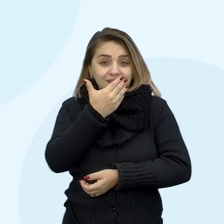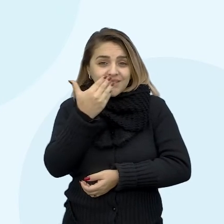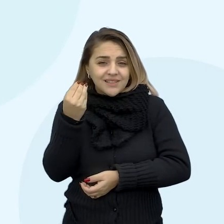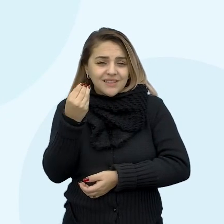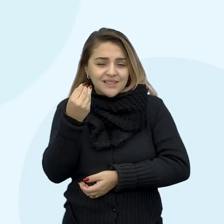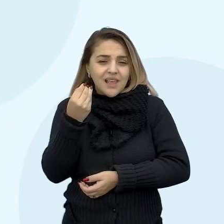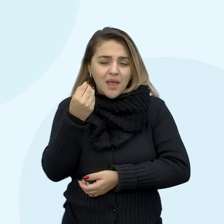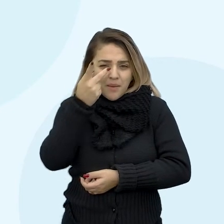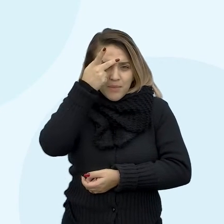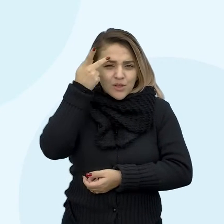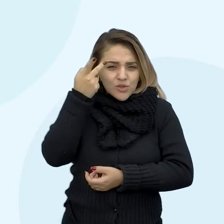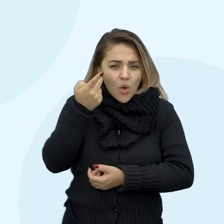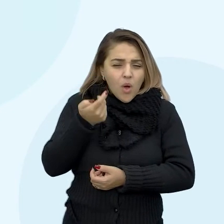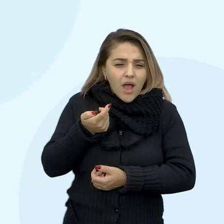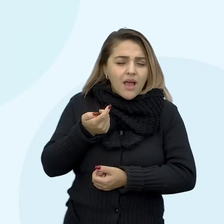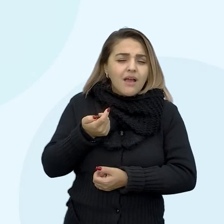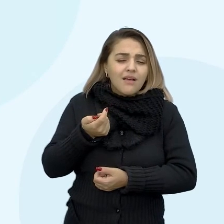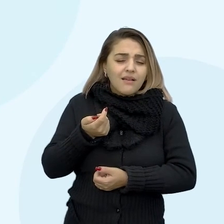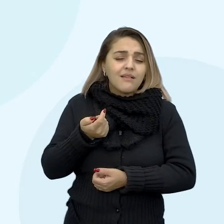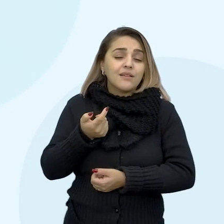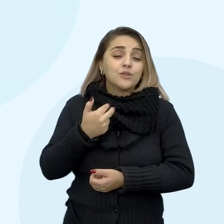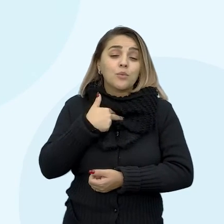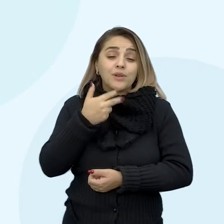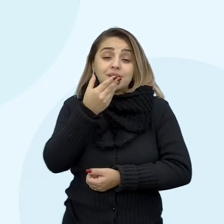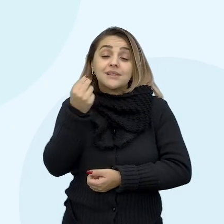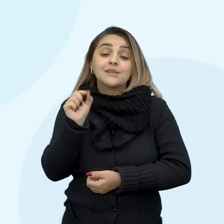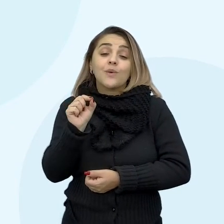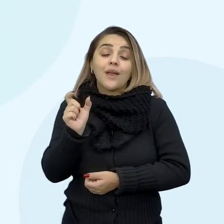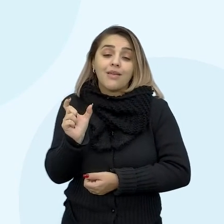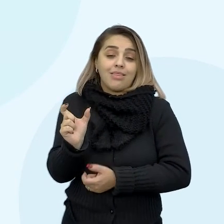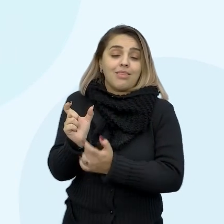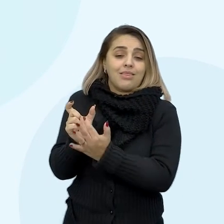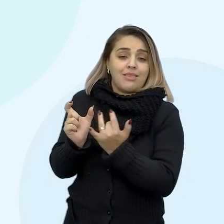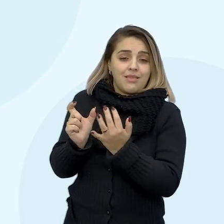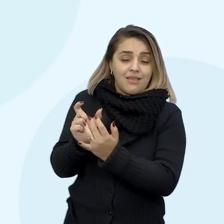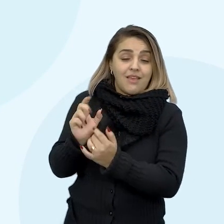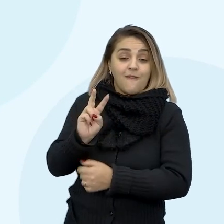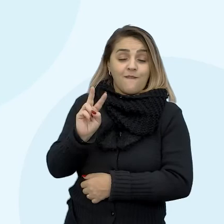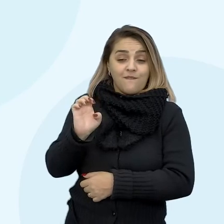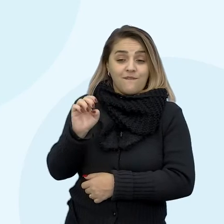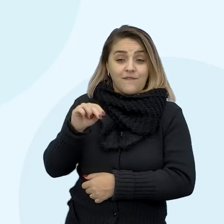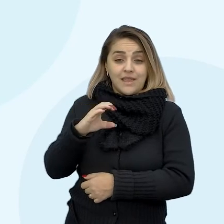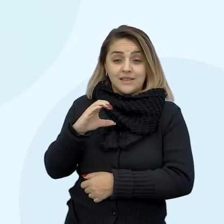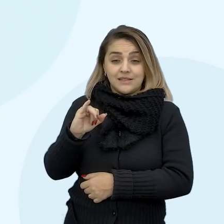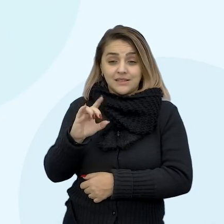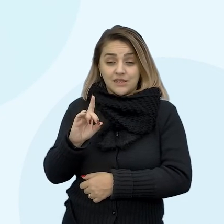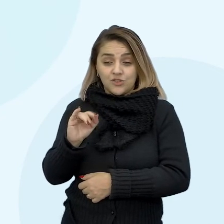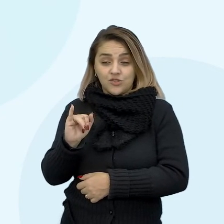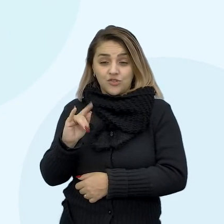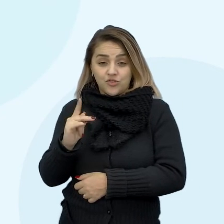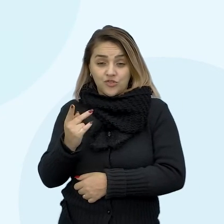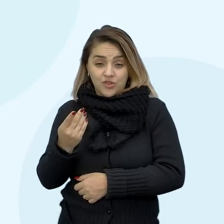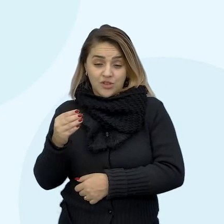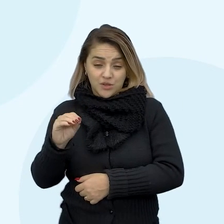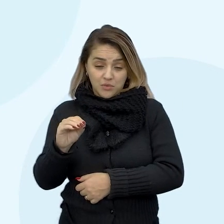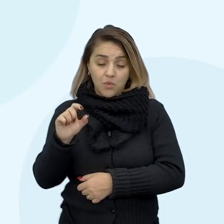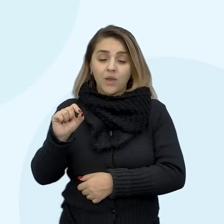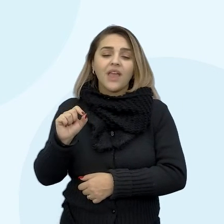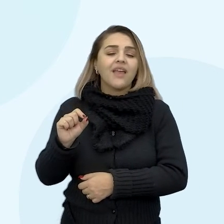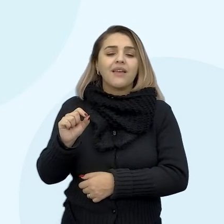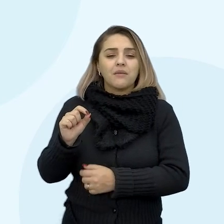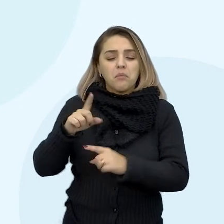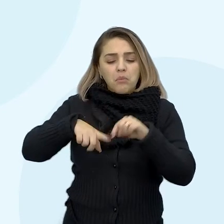alimento apto para alimentação, bom para o consumo, mas que dali algumas poucas semanas ou dias